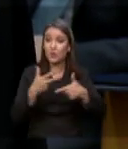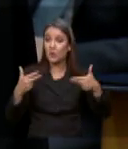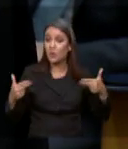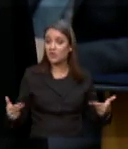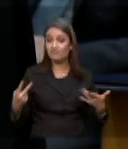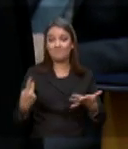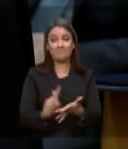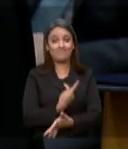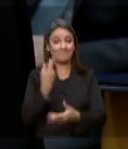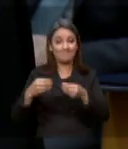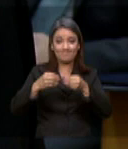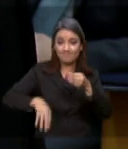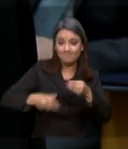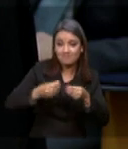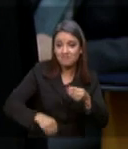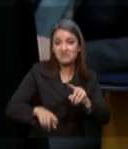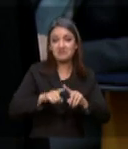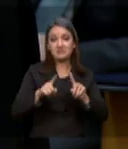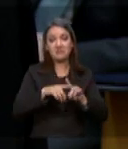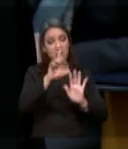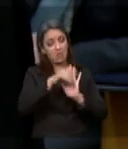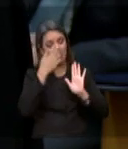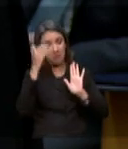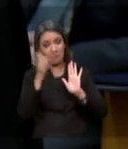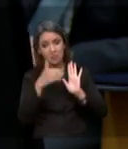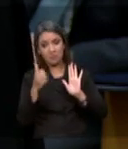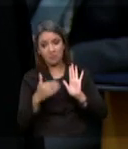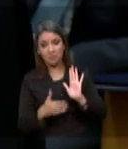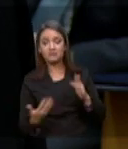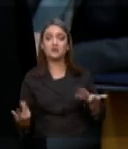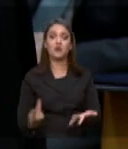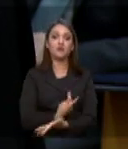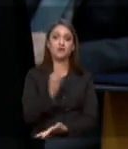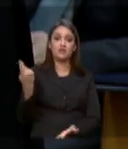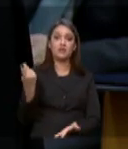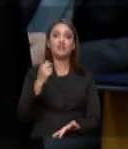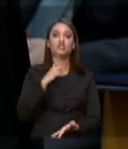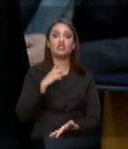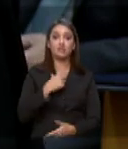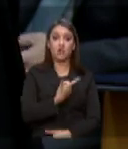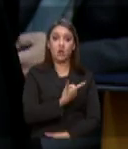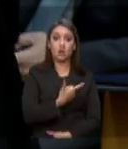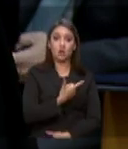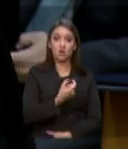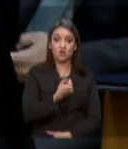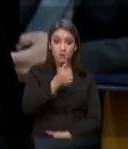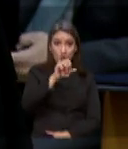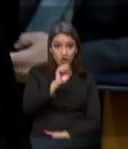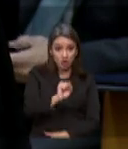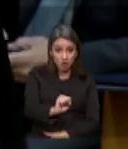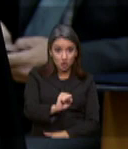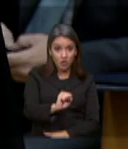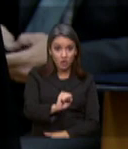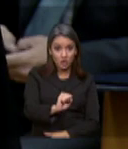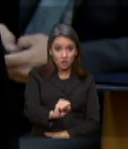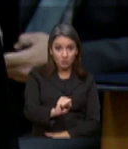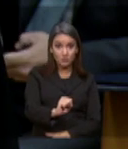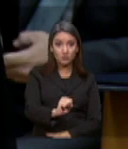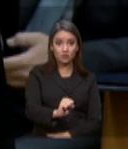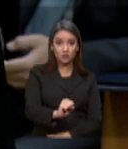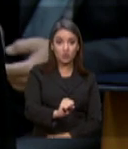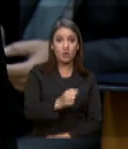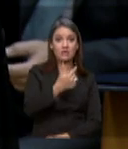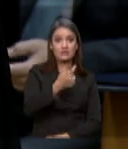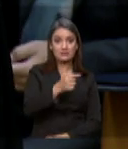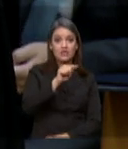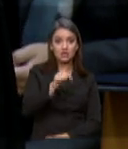fundamentais têm sido perpetradas. Saímos de uma taxa de desmatamento na Amazônia em 2018, na anterior gestão, de